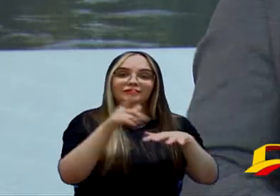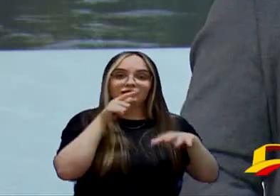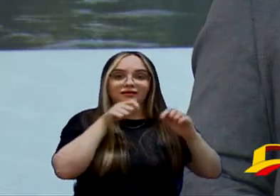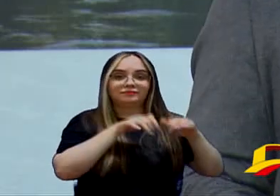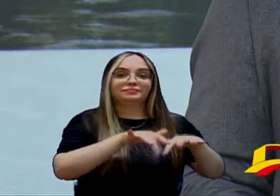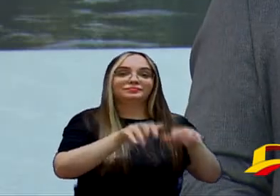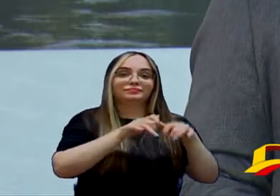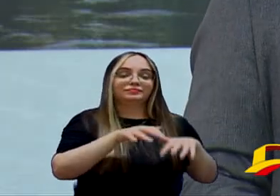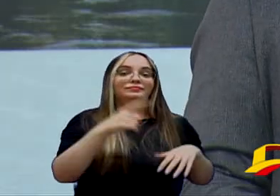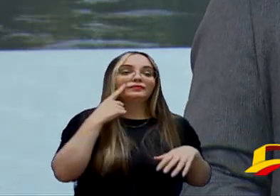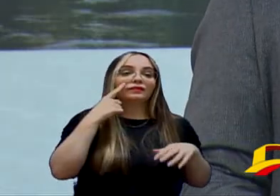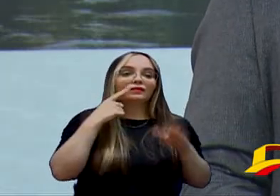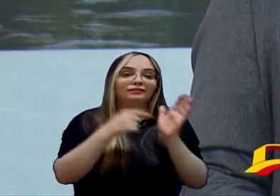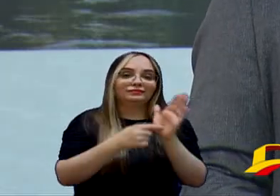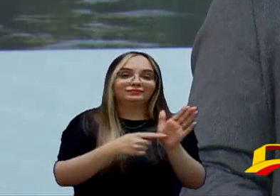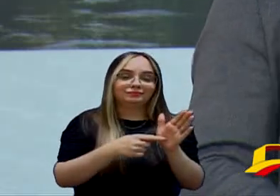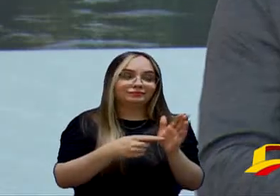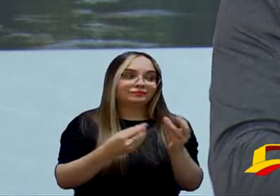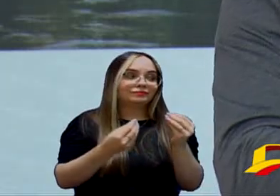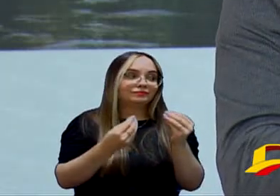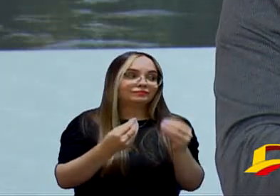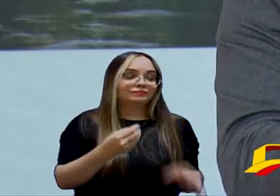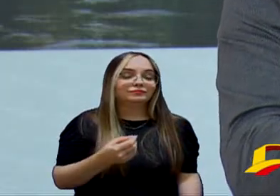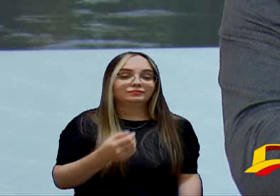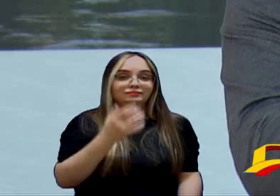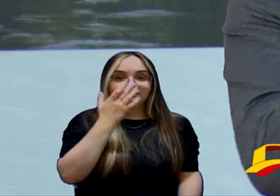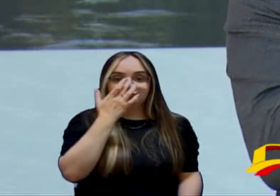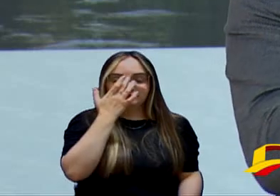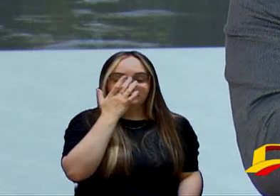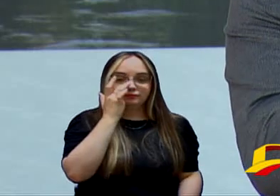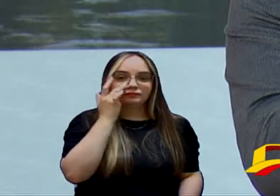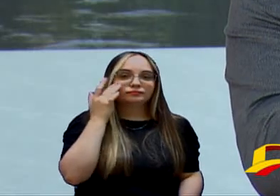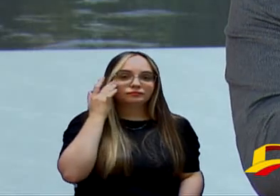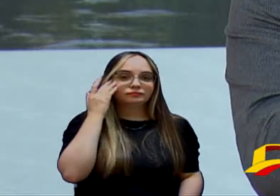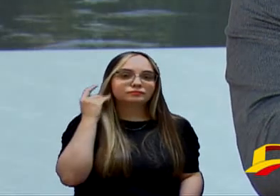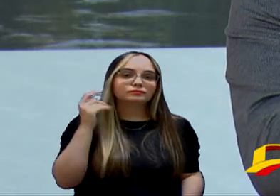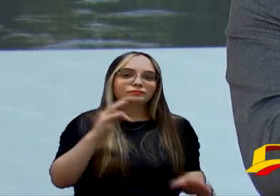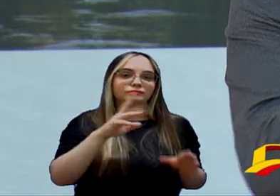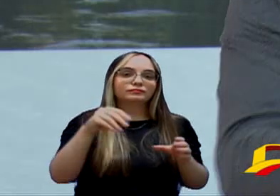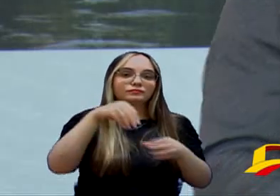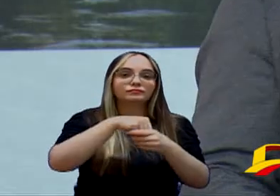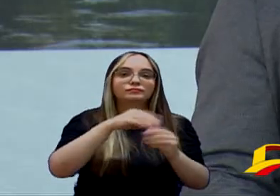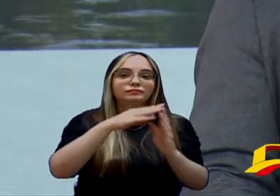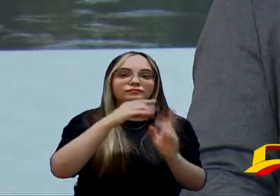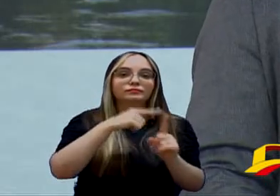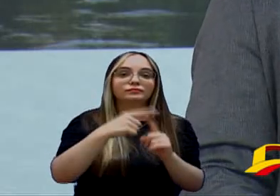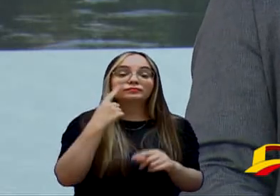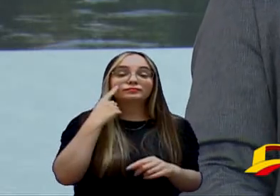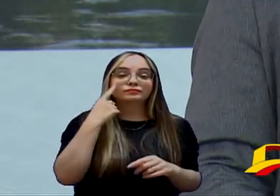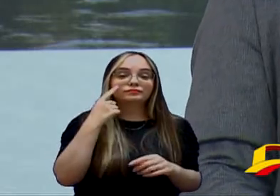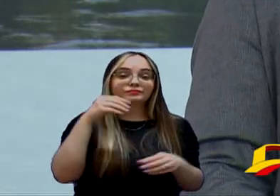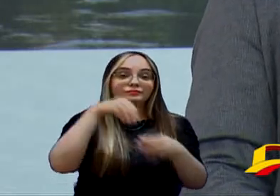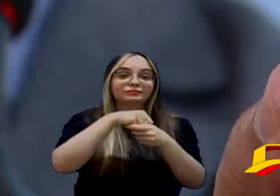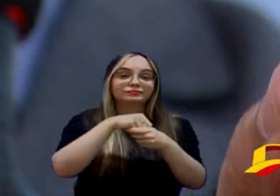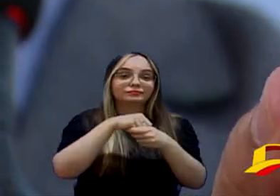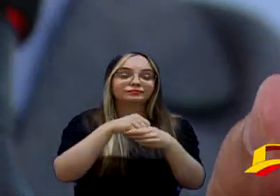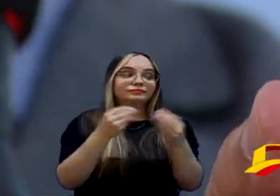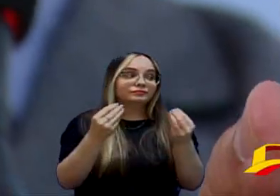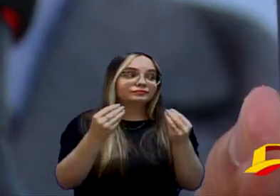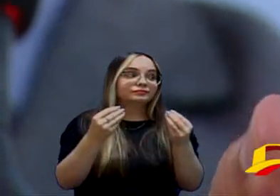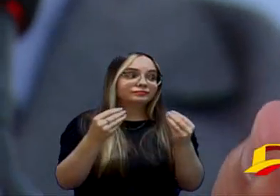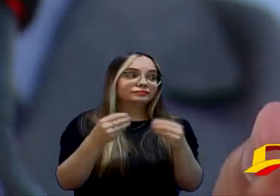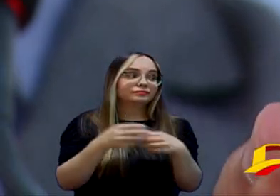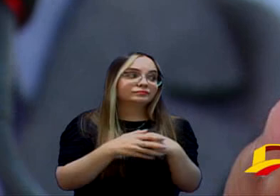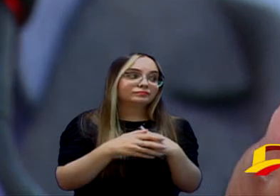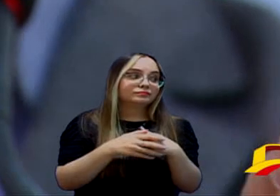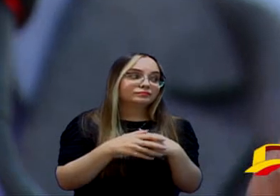como é que fica toda a parte de dentro né olha aqui ó E essas